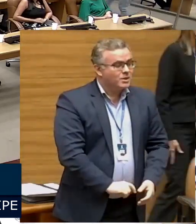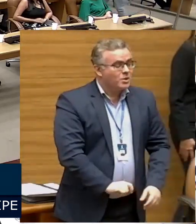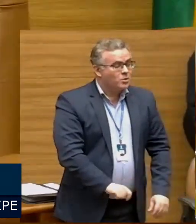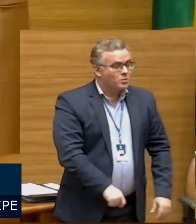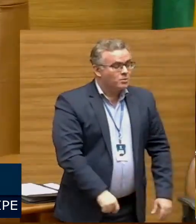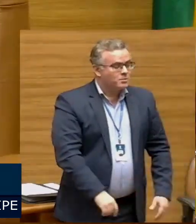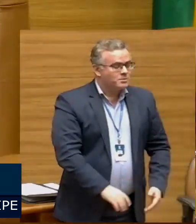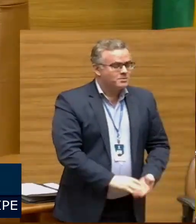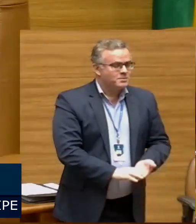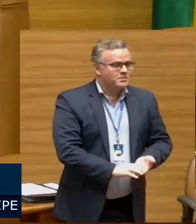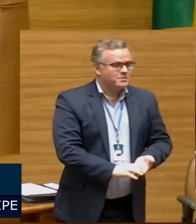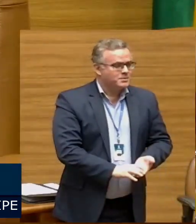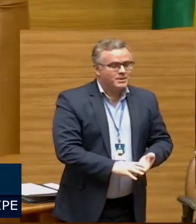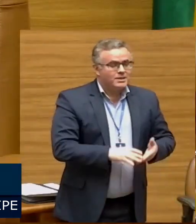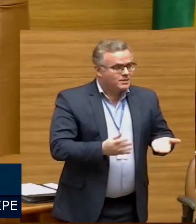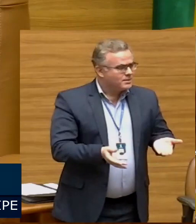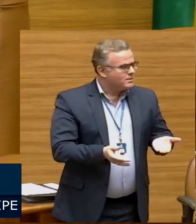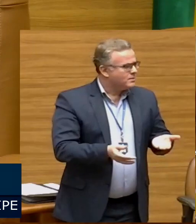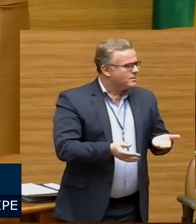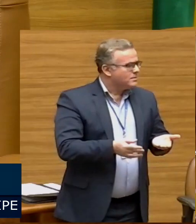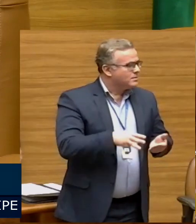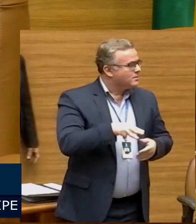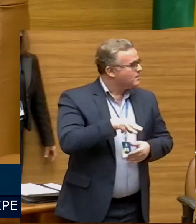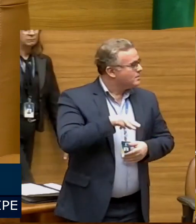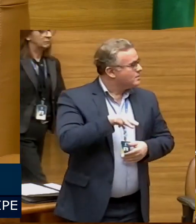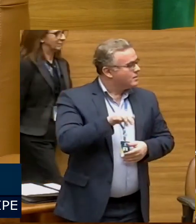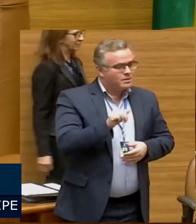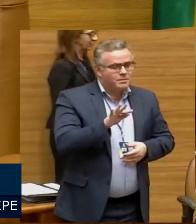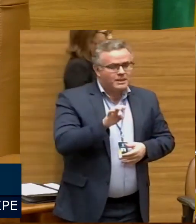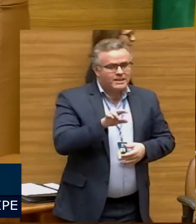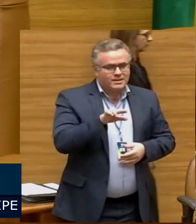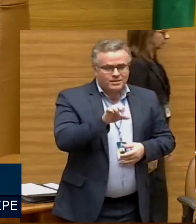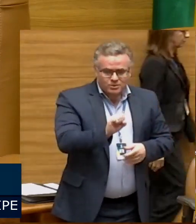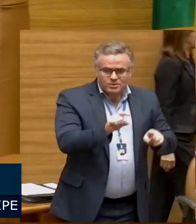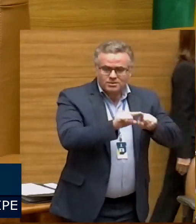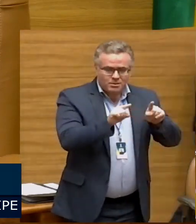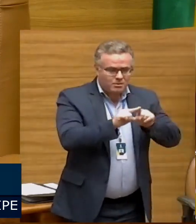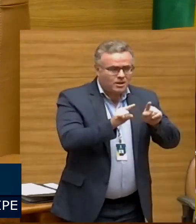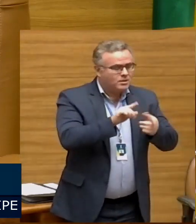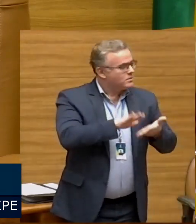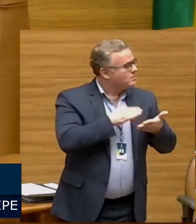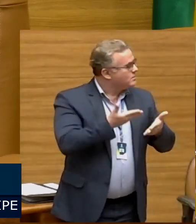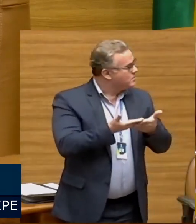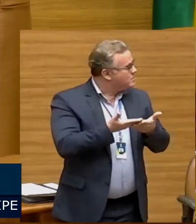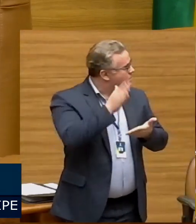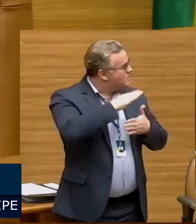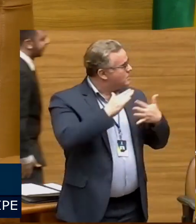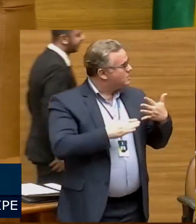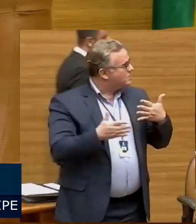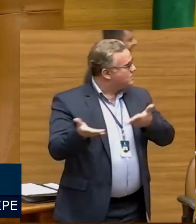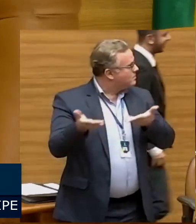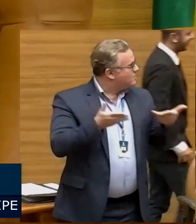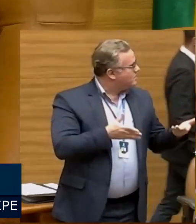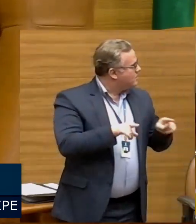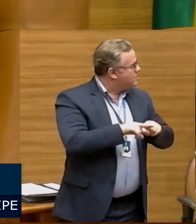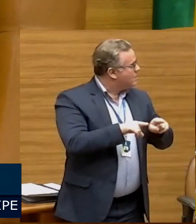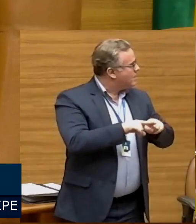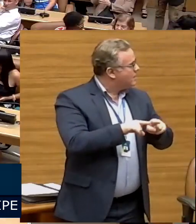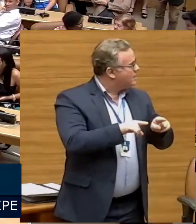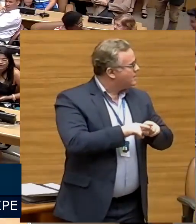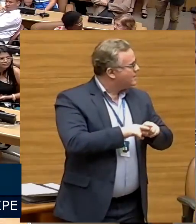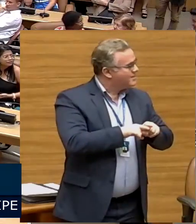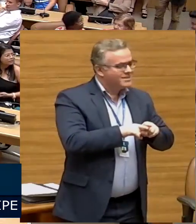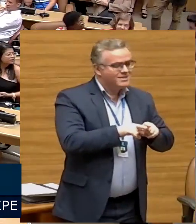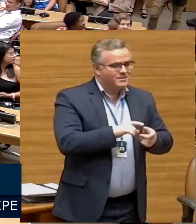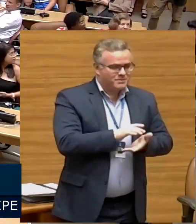Também convidar Matheus Silva, que é tradutor e intérprete de Libras e Português.